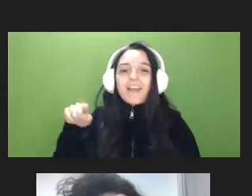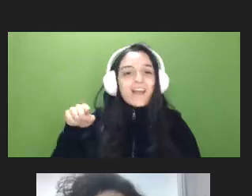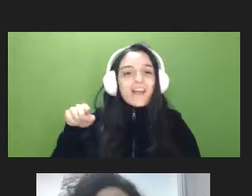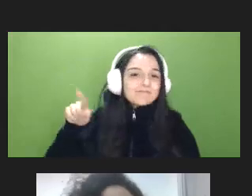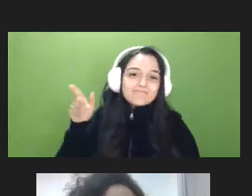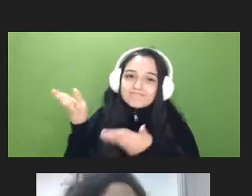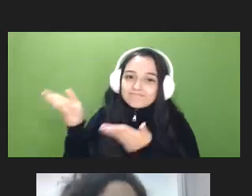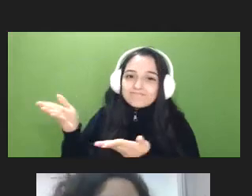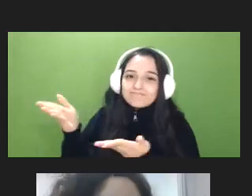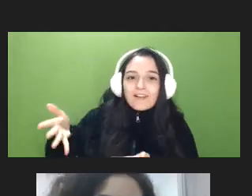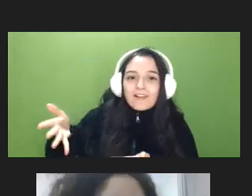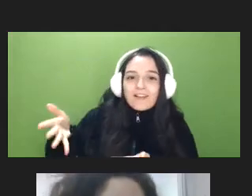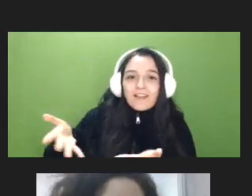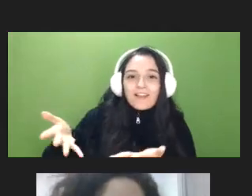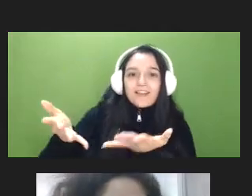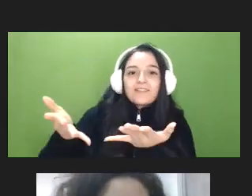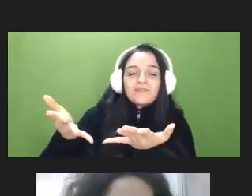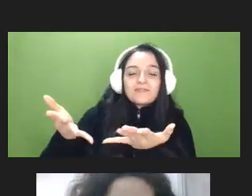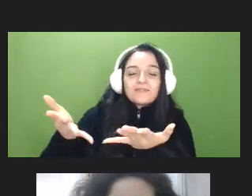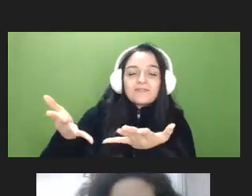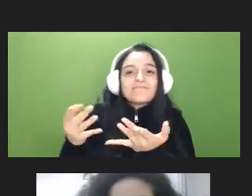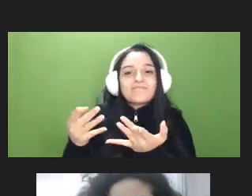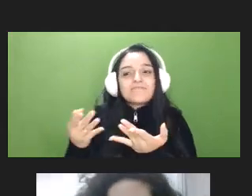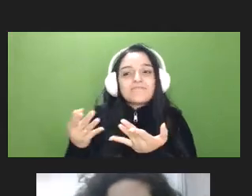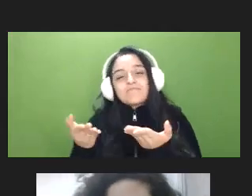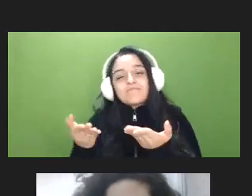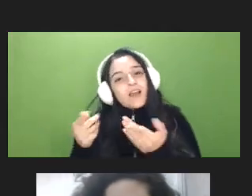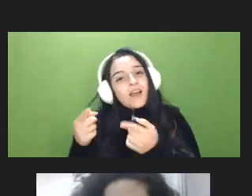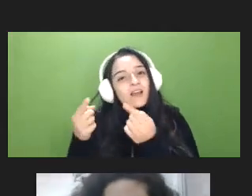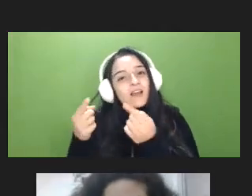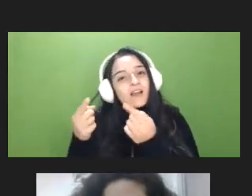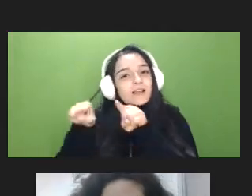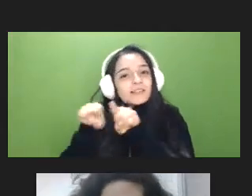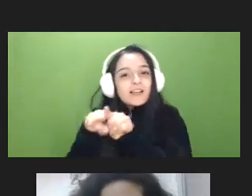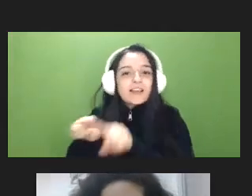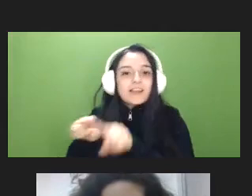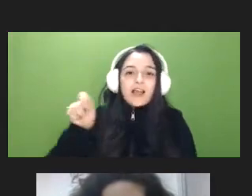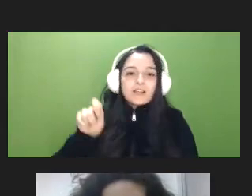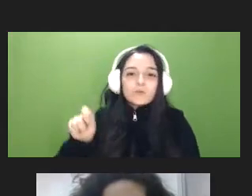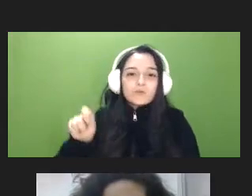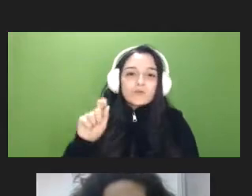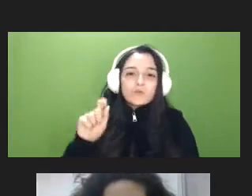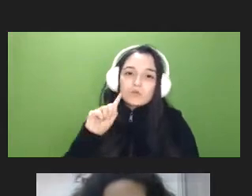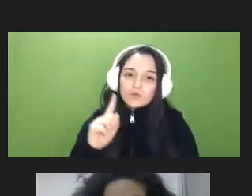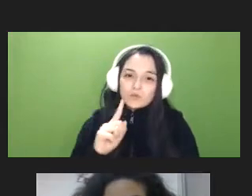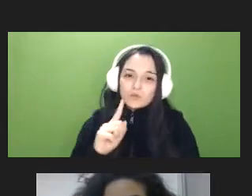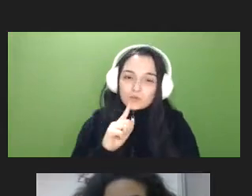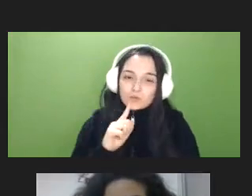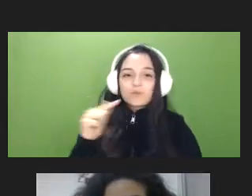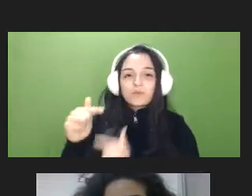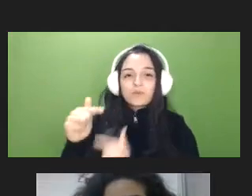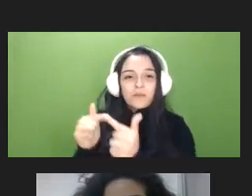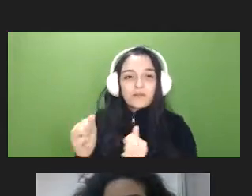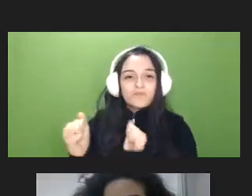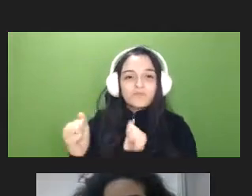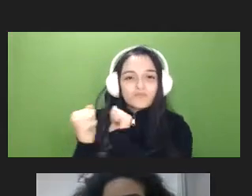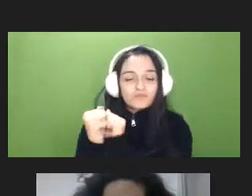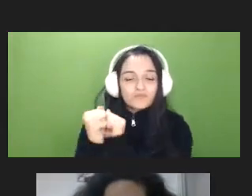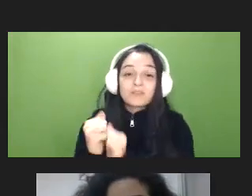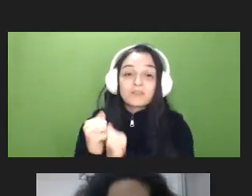se aproximar da Associação de Surdos e poder estar fazendo um trabalho ali. Então, o projeto